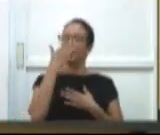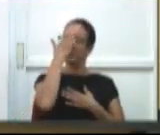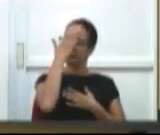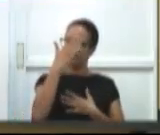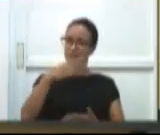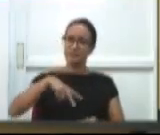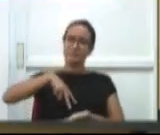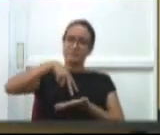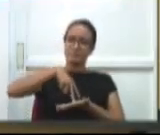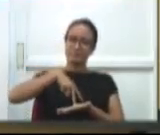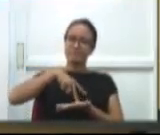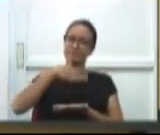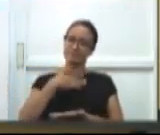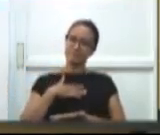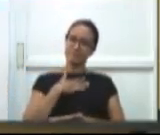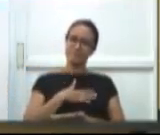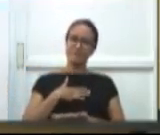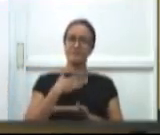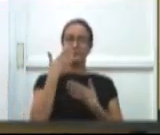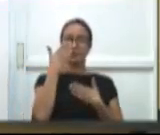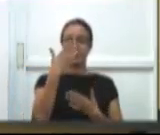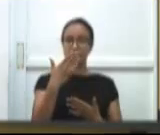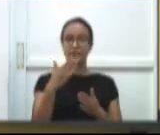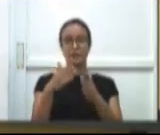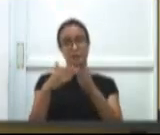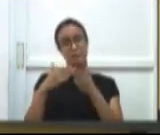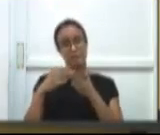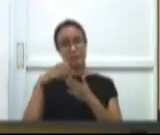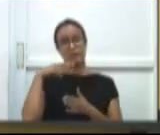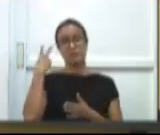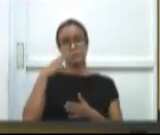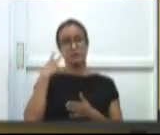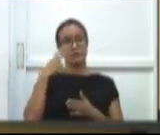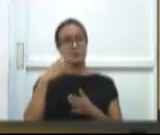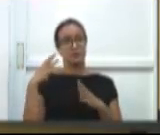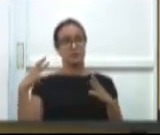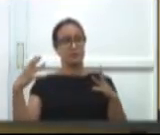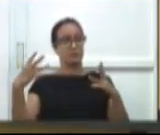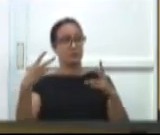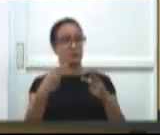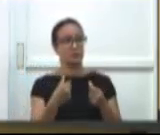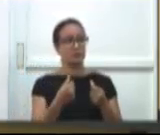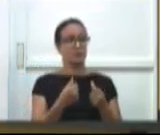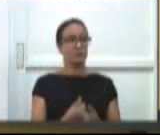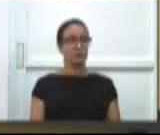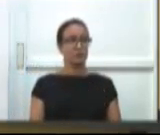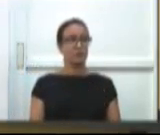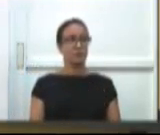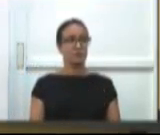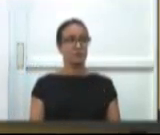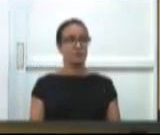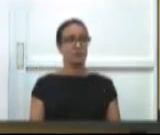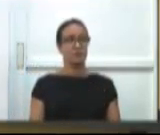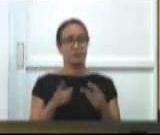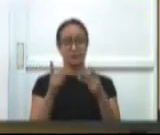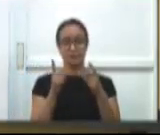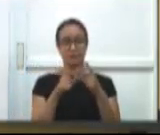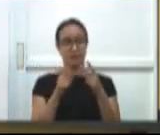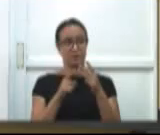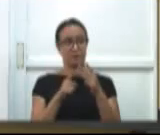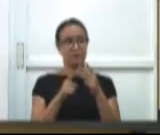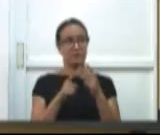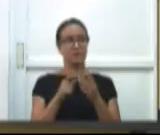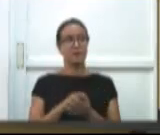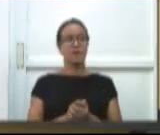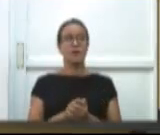peço a vocês, né, senhores vereadores, né, e a terceira pessoa que eu deixei de estar mencionando, que seria o